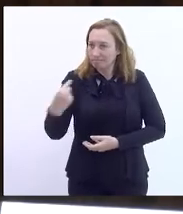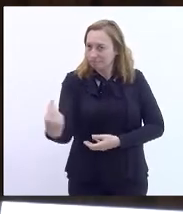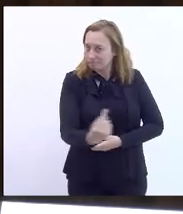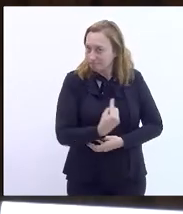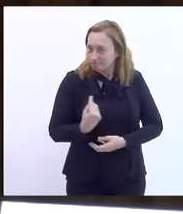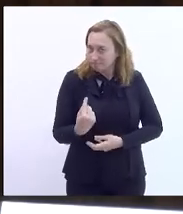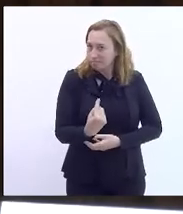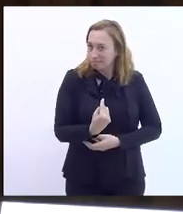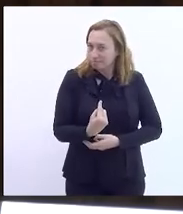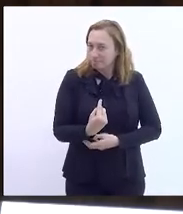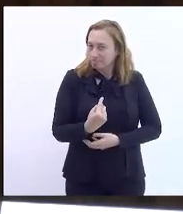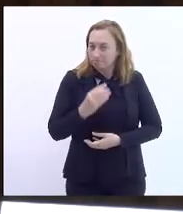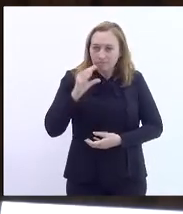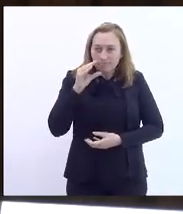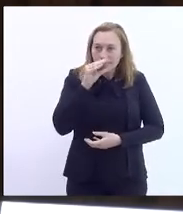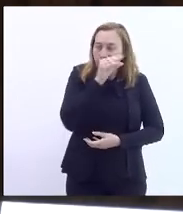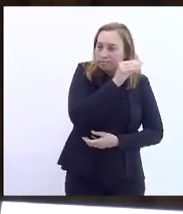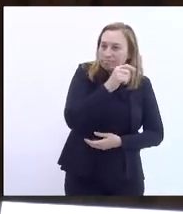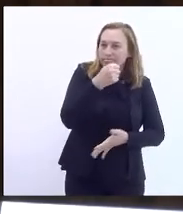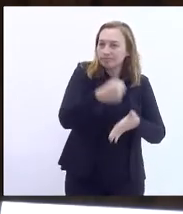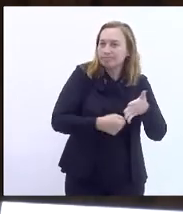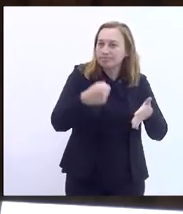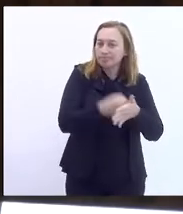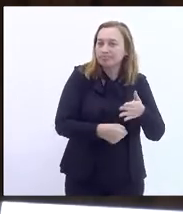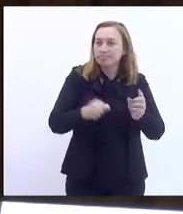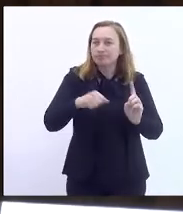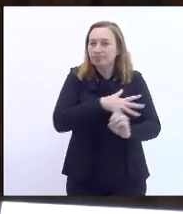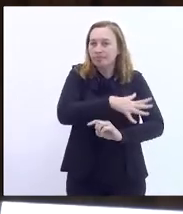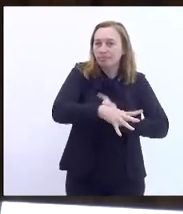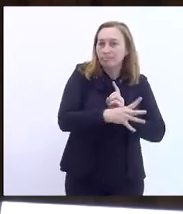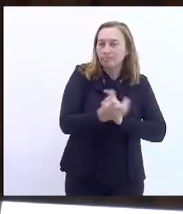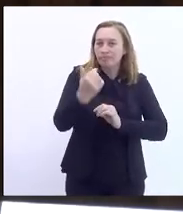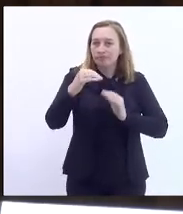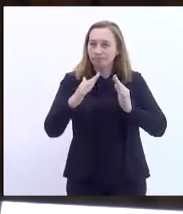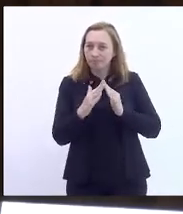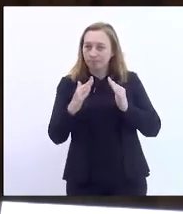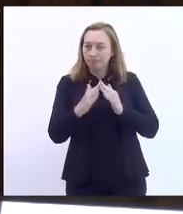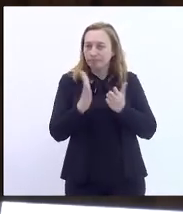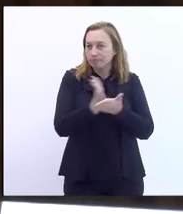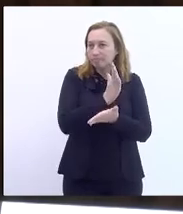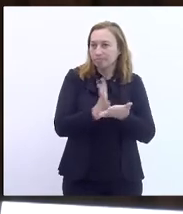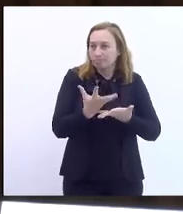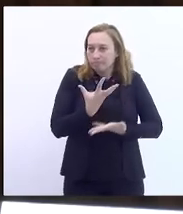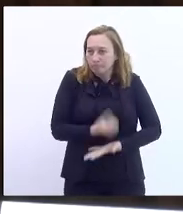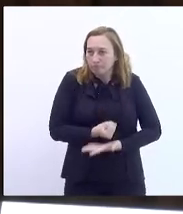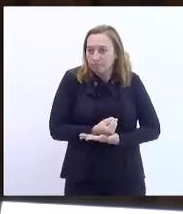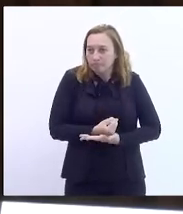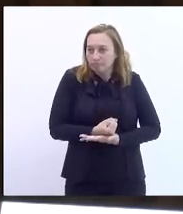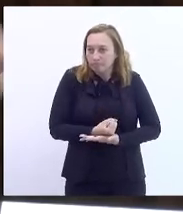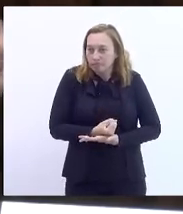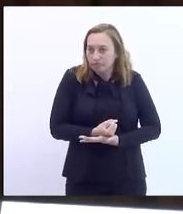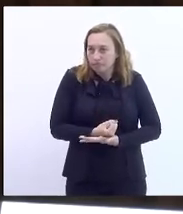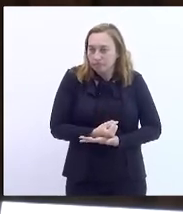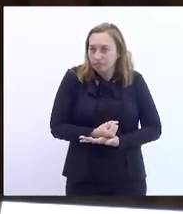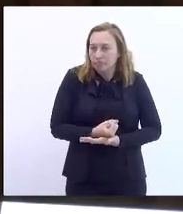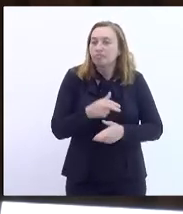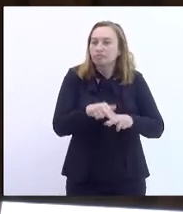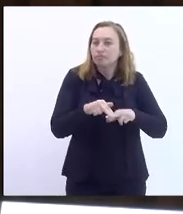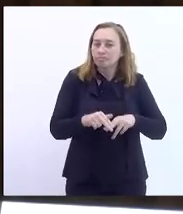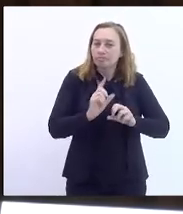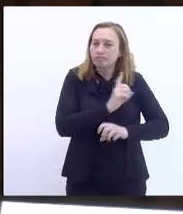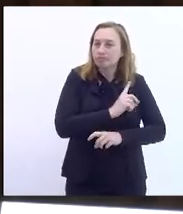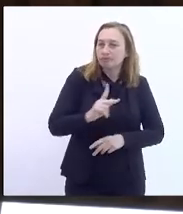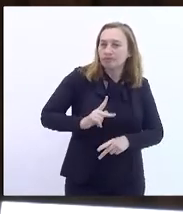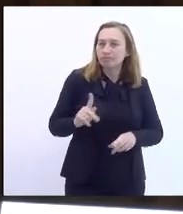é aquecer as lutas sociais aqui dentro dessa casa muitas vezes é apagadas são apagados é por isso que a